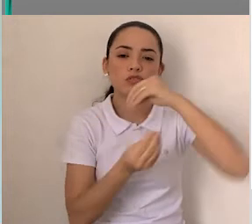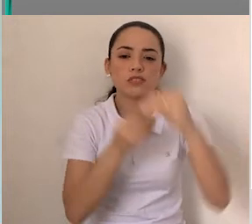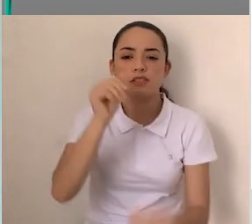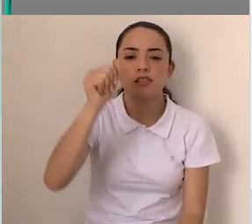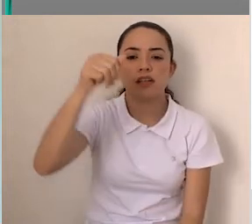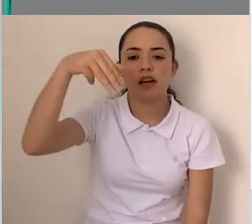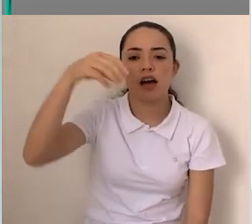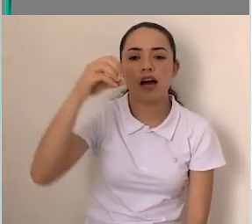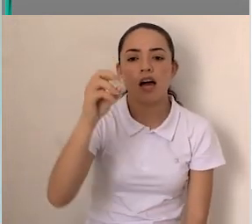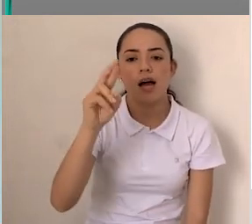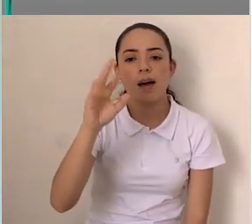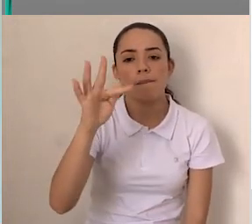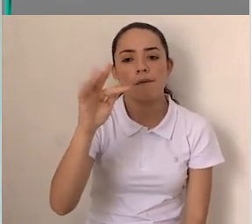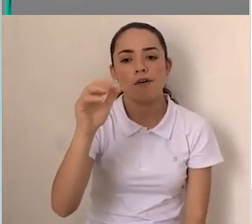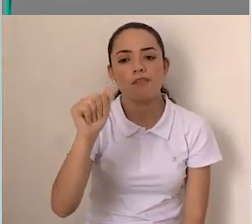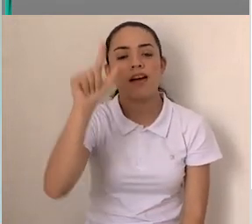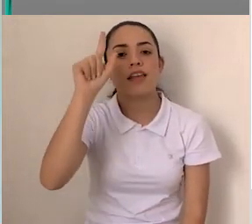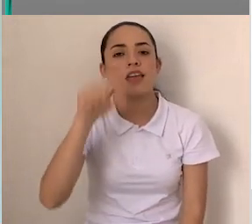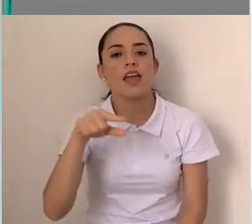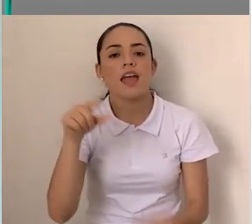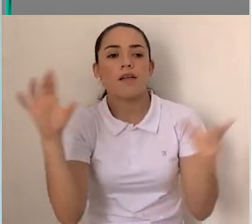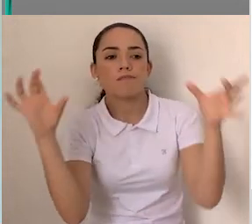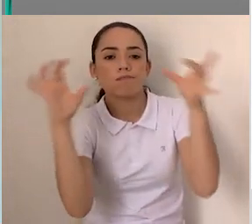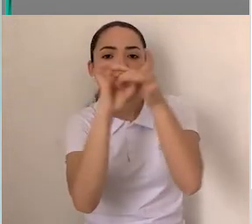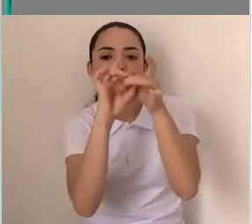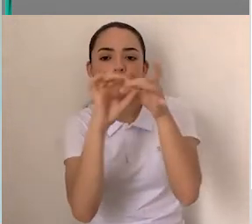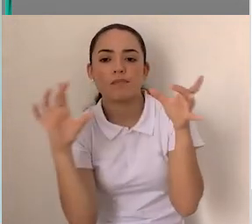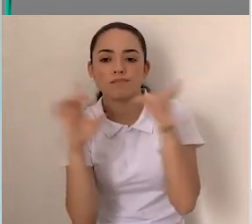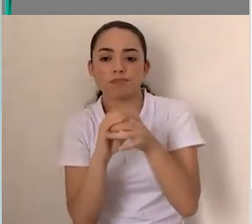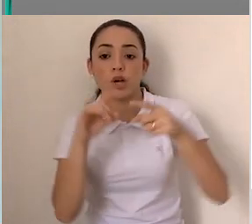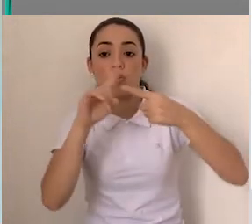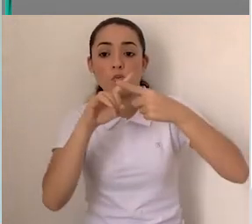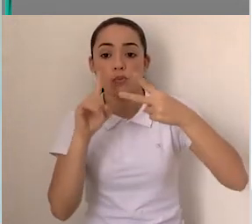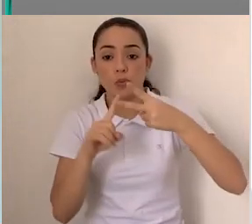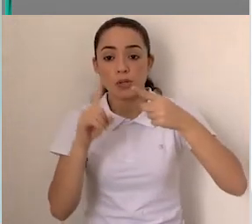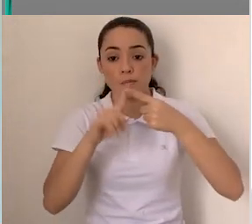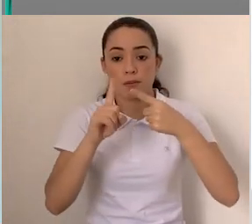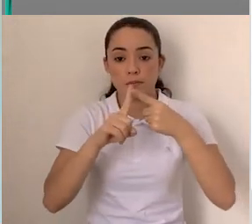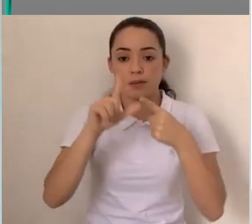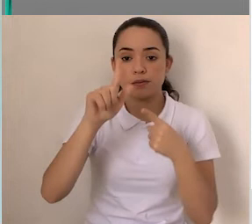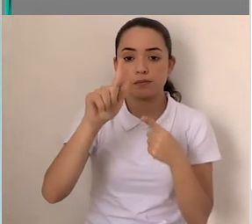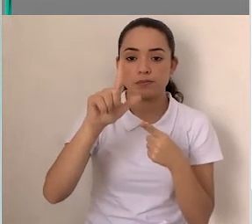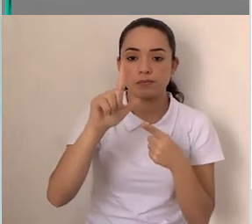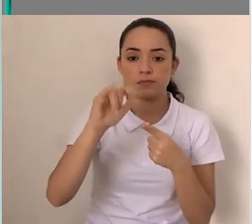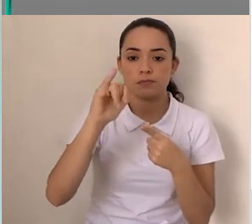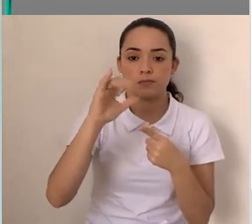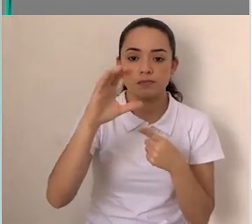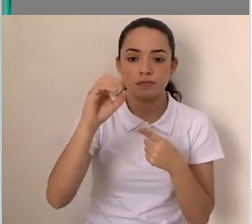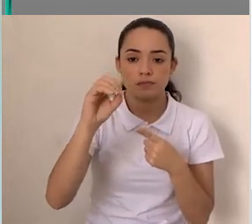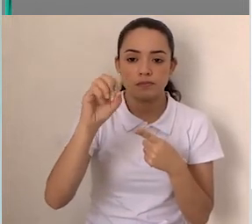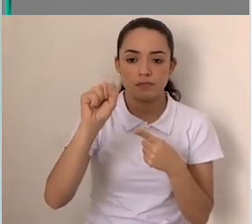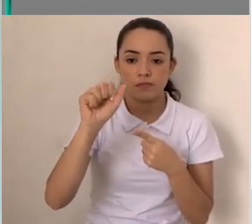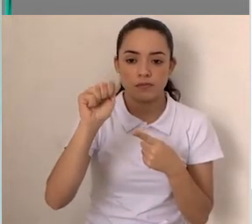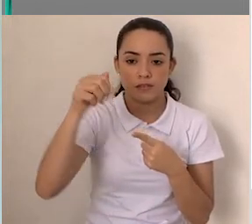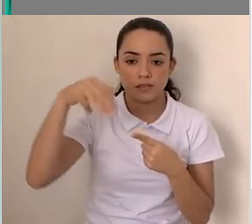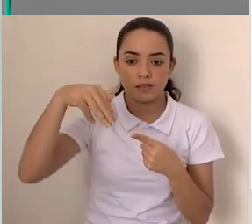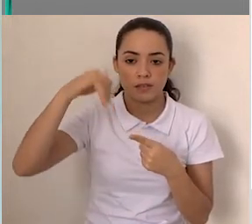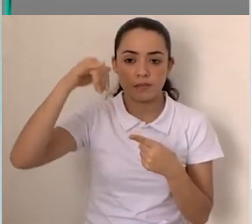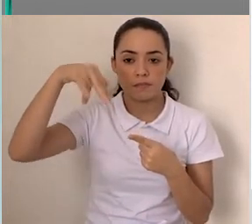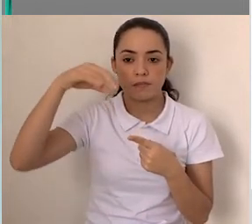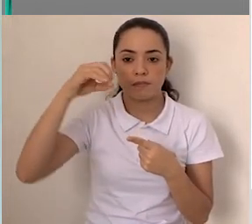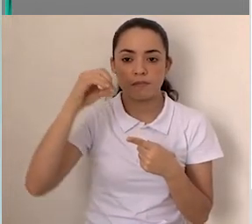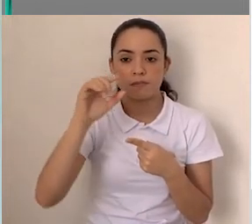A substância amorfa consiste em agregados de glicosaminoglicanos e proteoglicanos. Glicosaminoglicanos existem